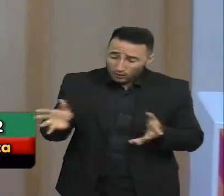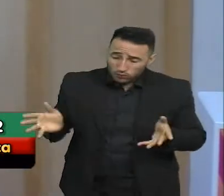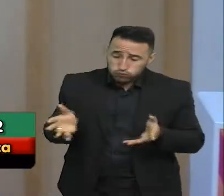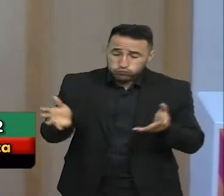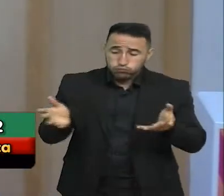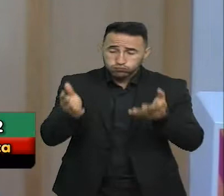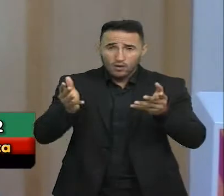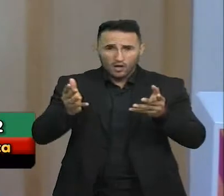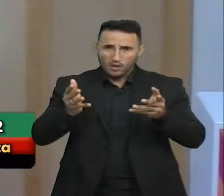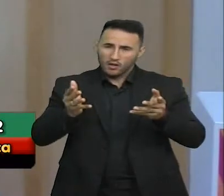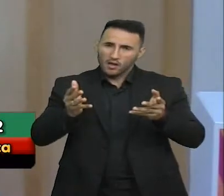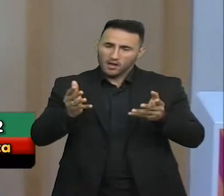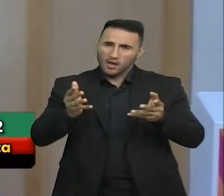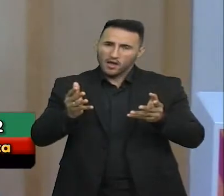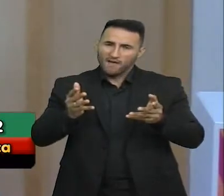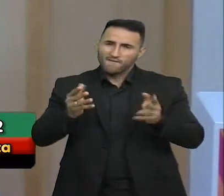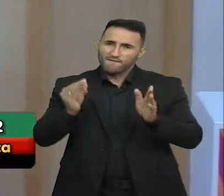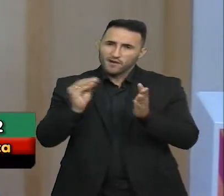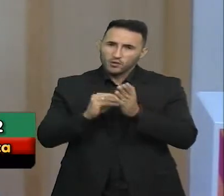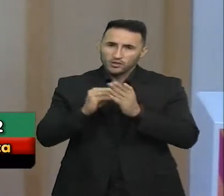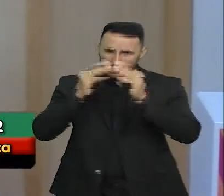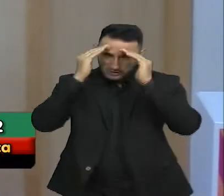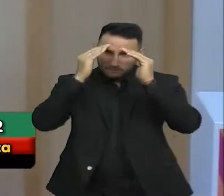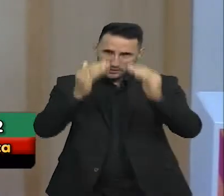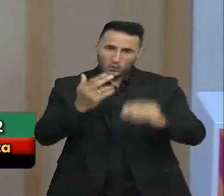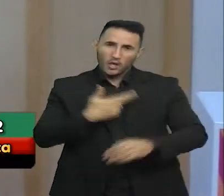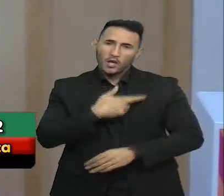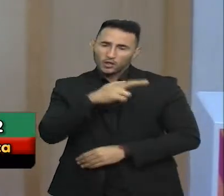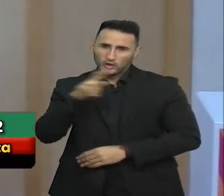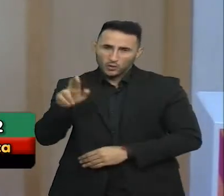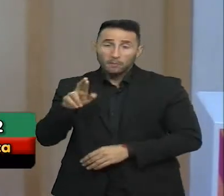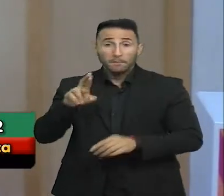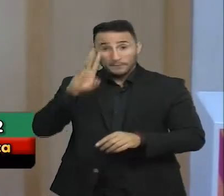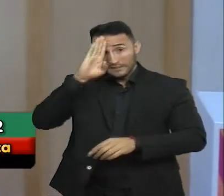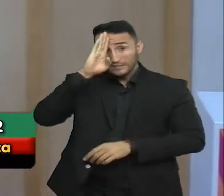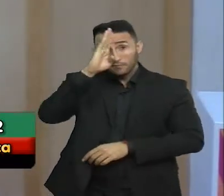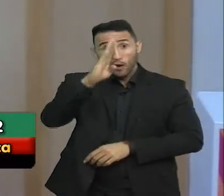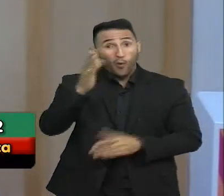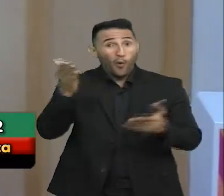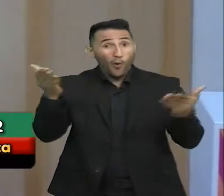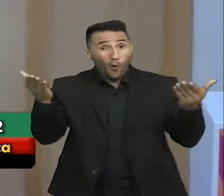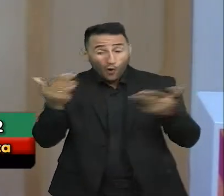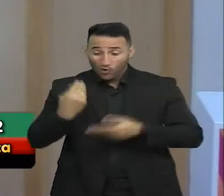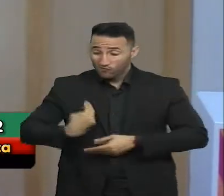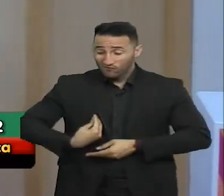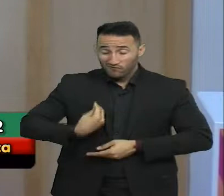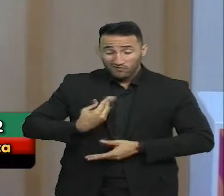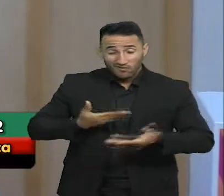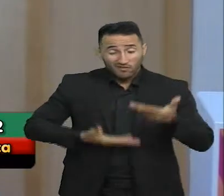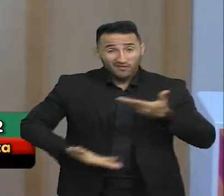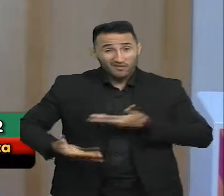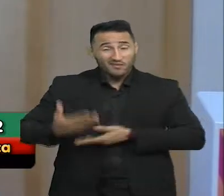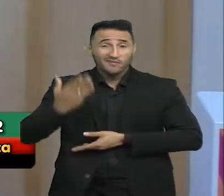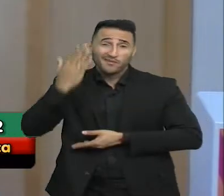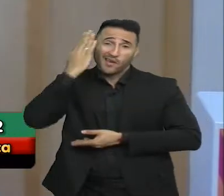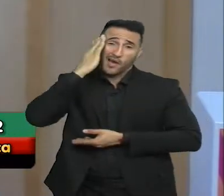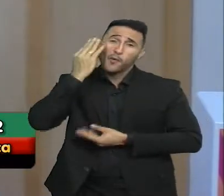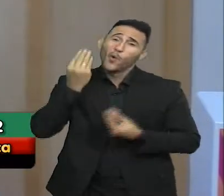o combate à intolerância. Principalmente nos dias atuais em que a gente vive